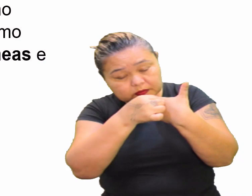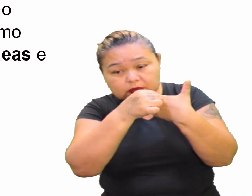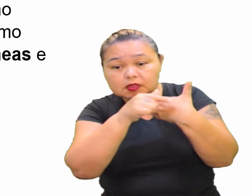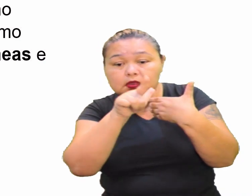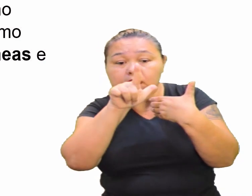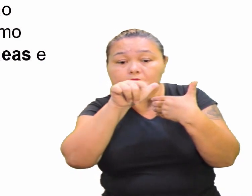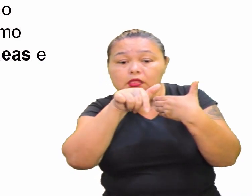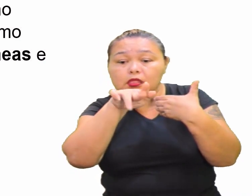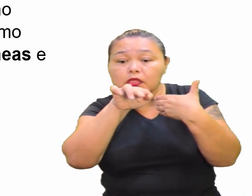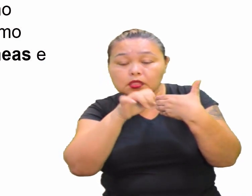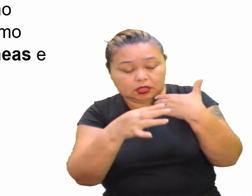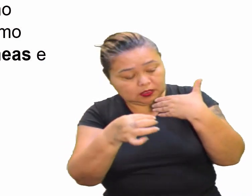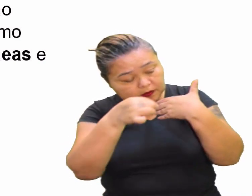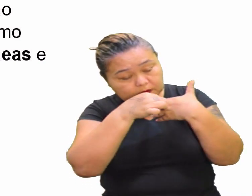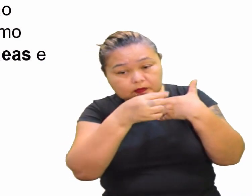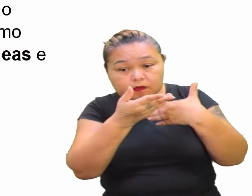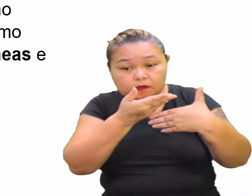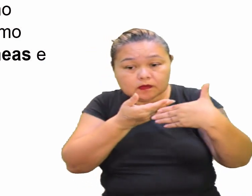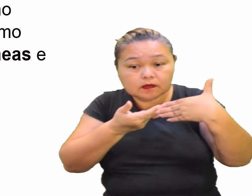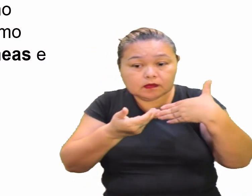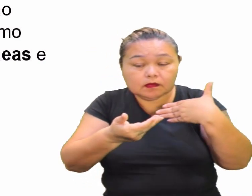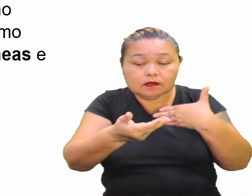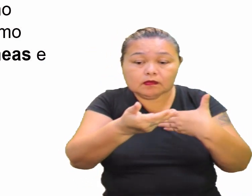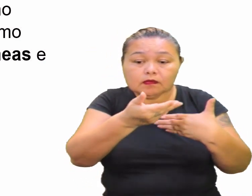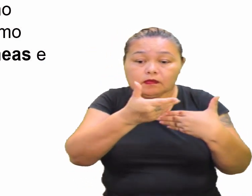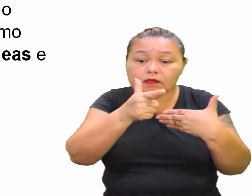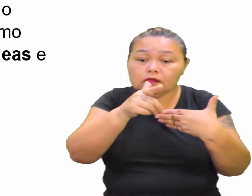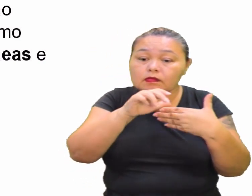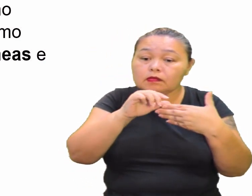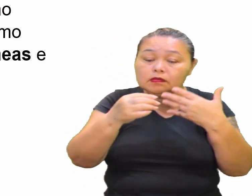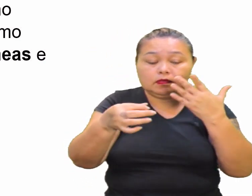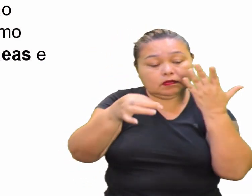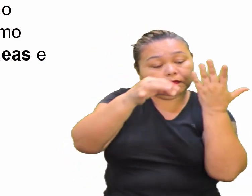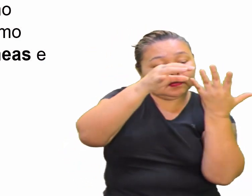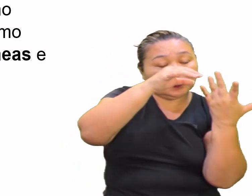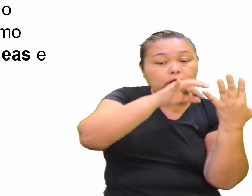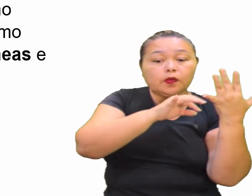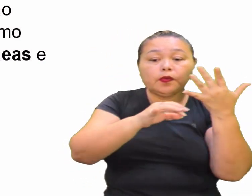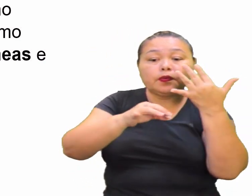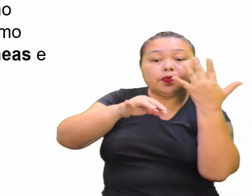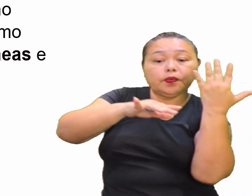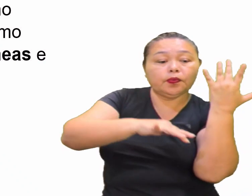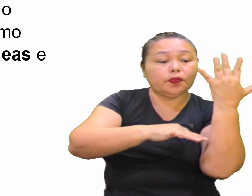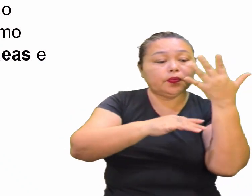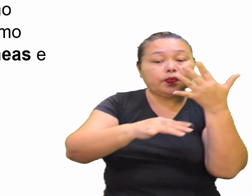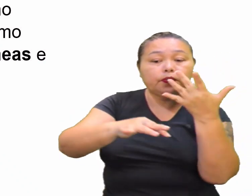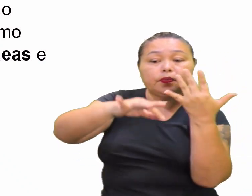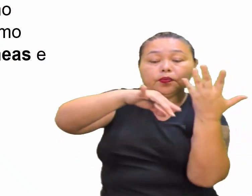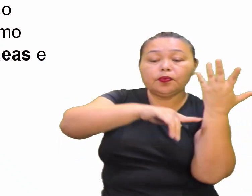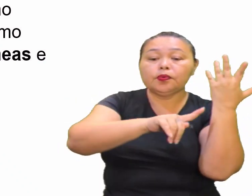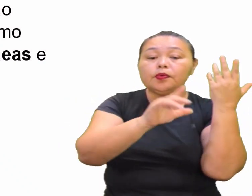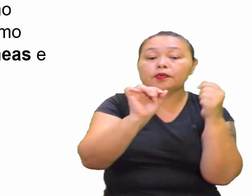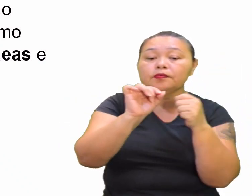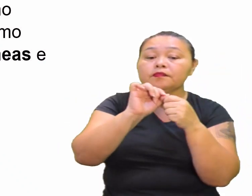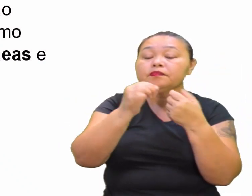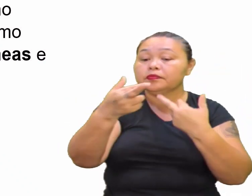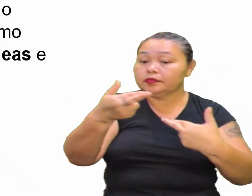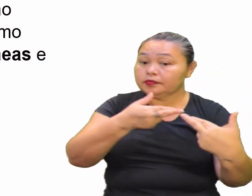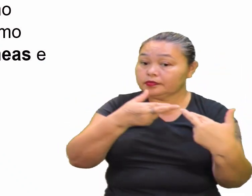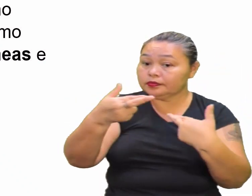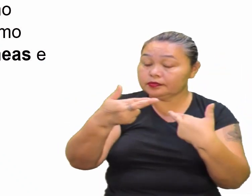essa relação mutualística de algas com esses fungos. E quando a gente fala de